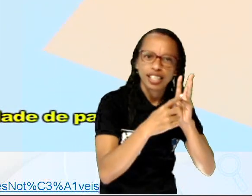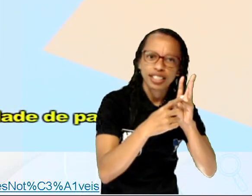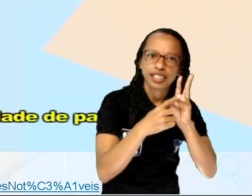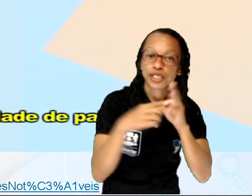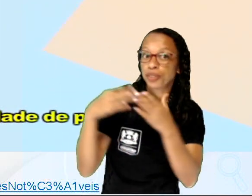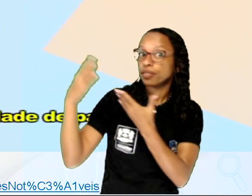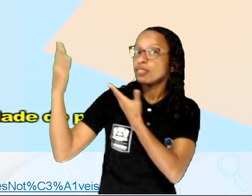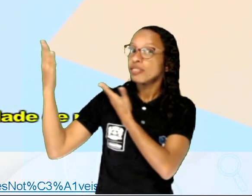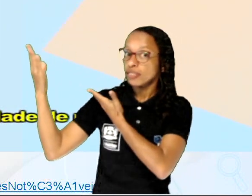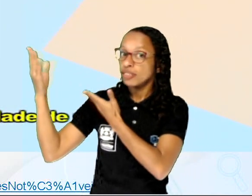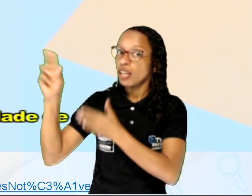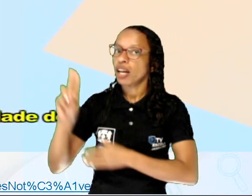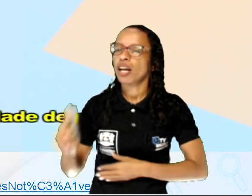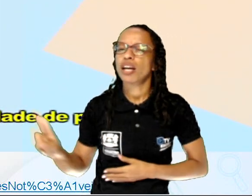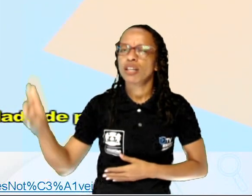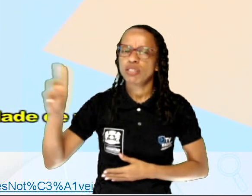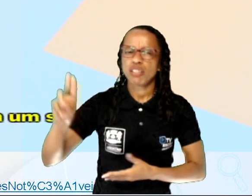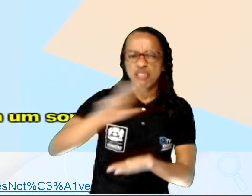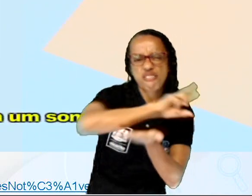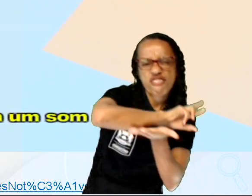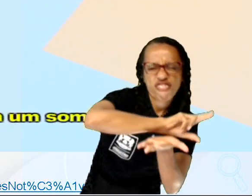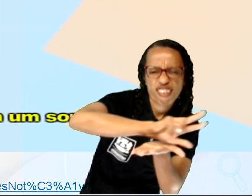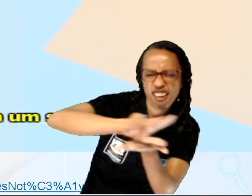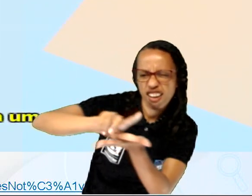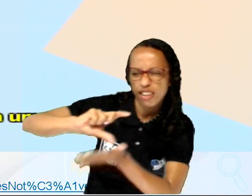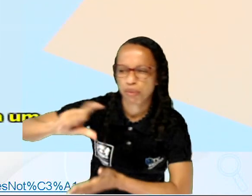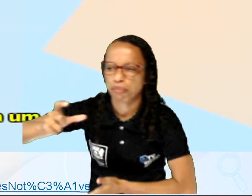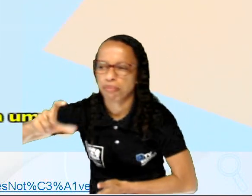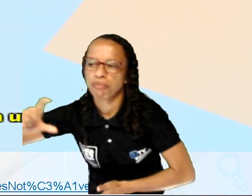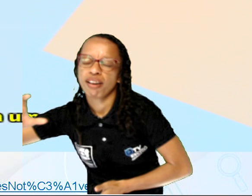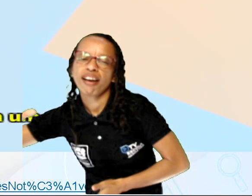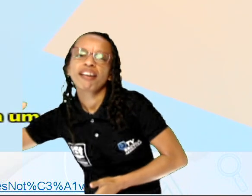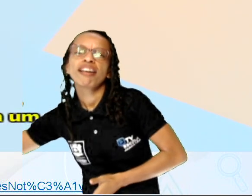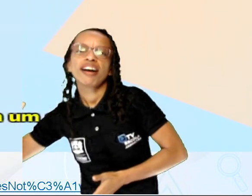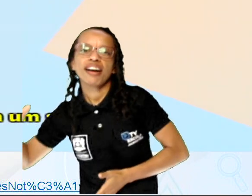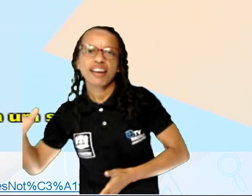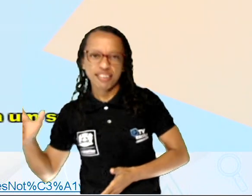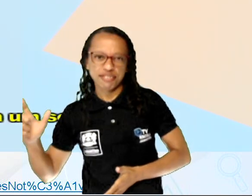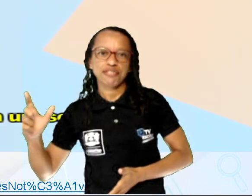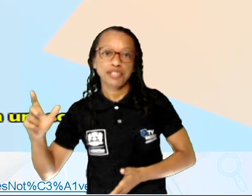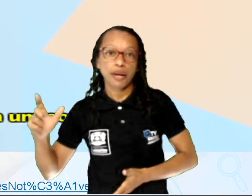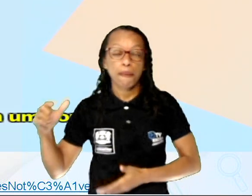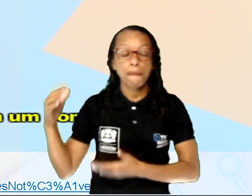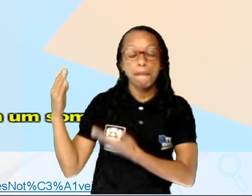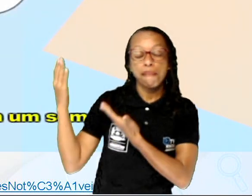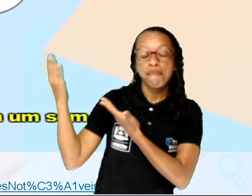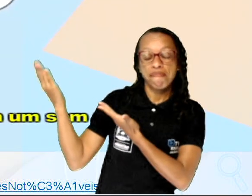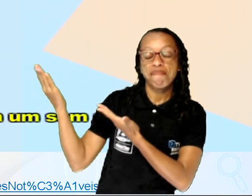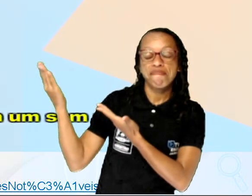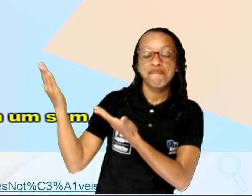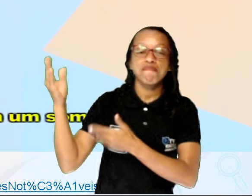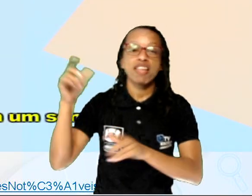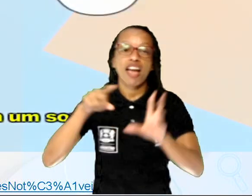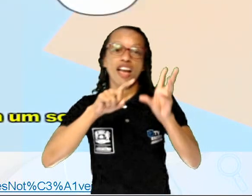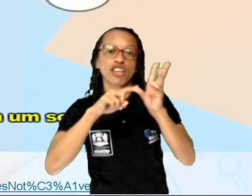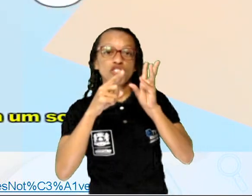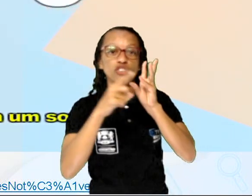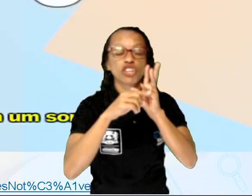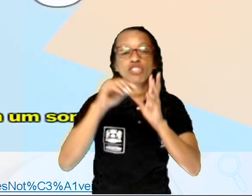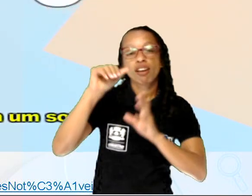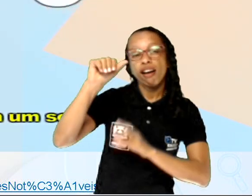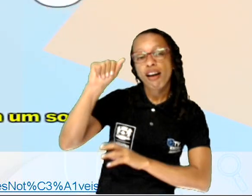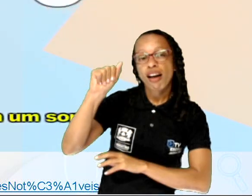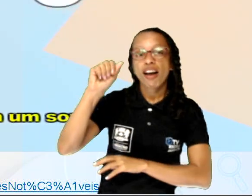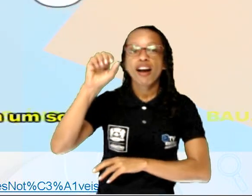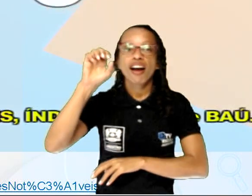é usado em uma infinidade de palavras para deixar as vogais A, E, I, O e